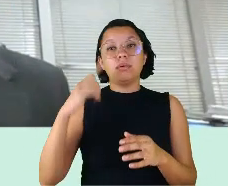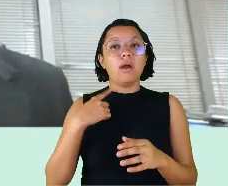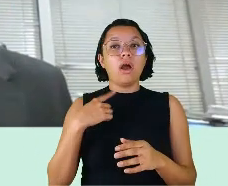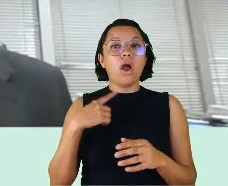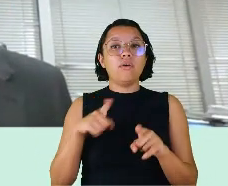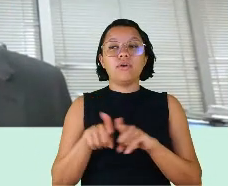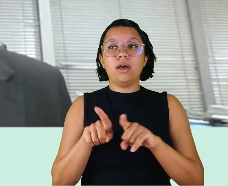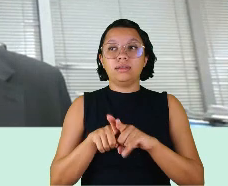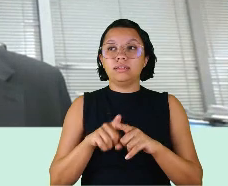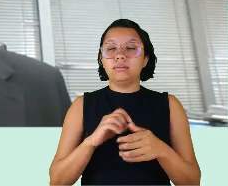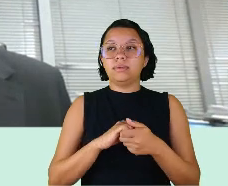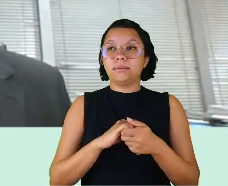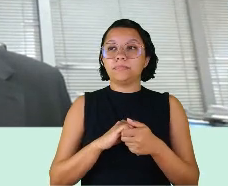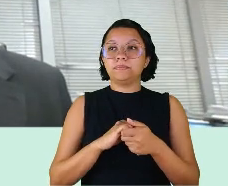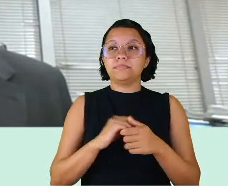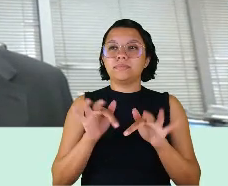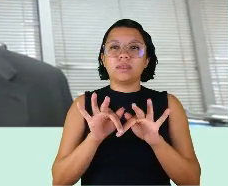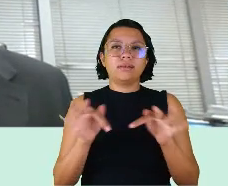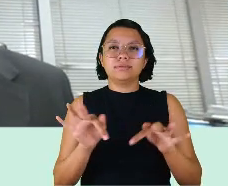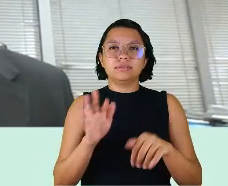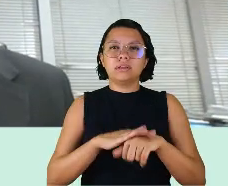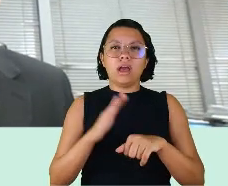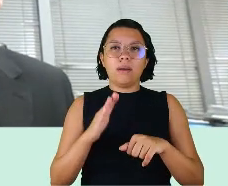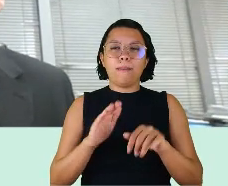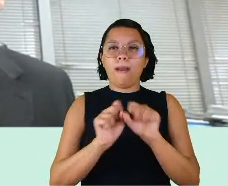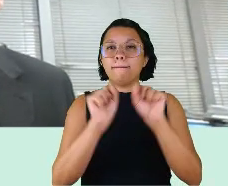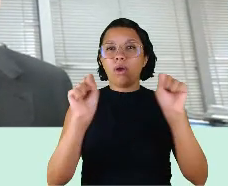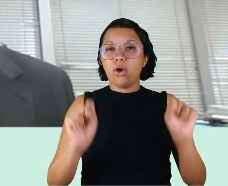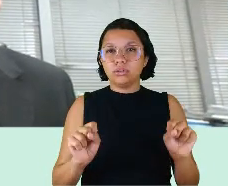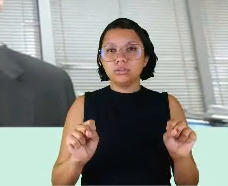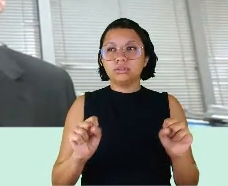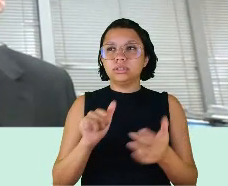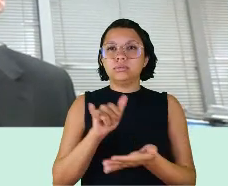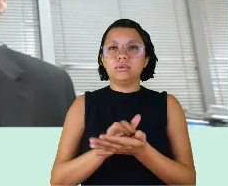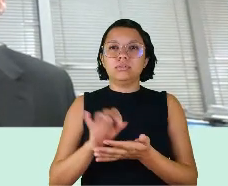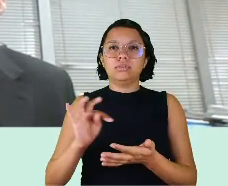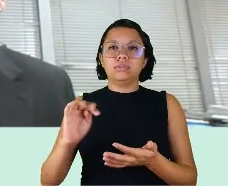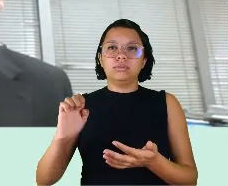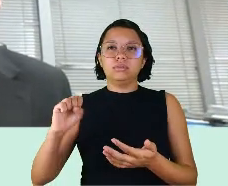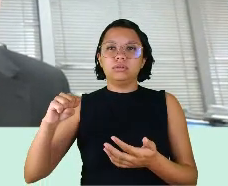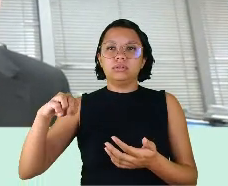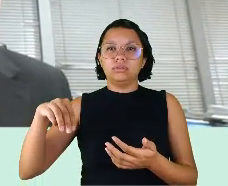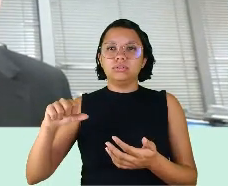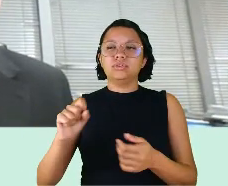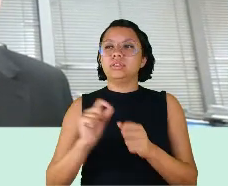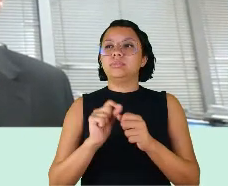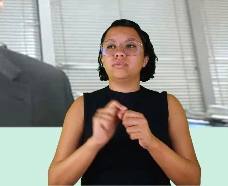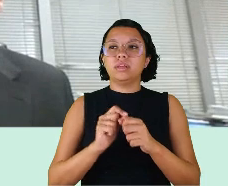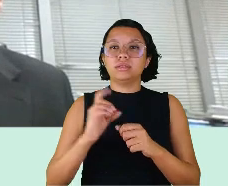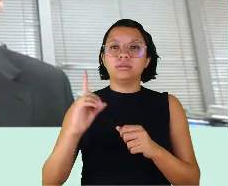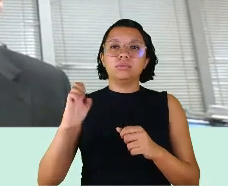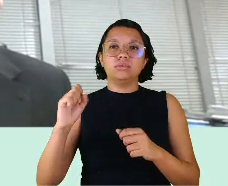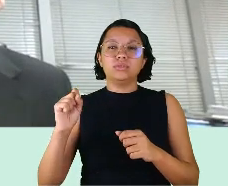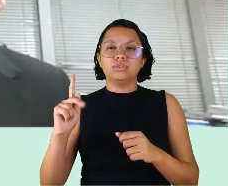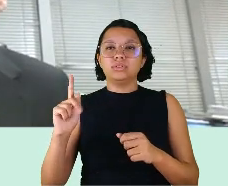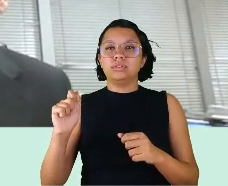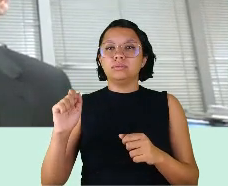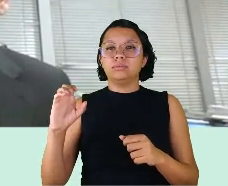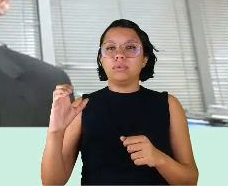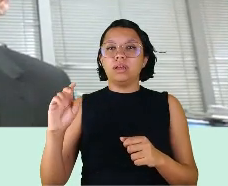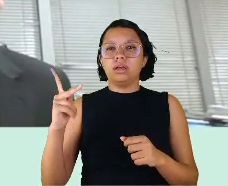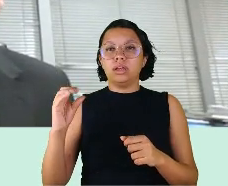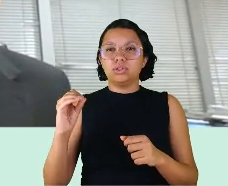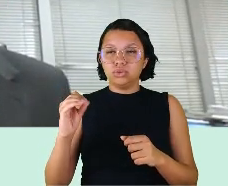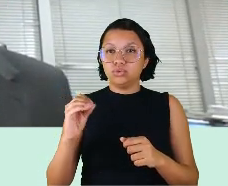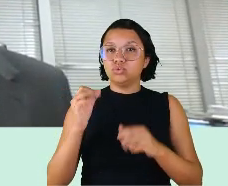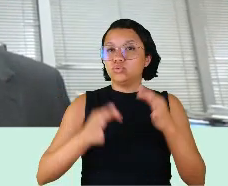advogados. Porque para os advogados talvez seja muito mais simples pelo sistema, pelo Teams, pelo Zoom, fazer um despacho com o juiz, sem ter